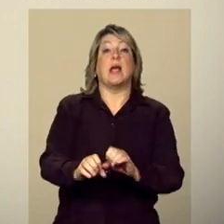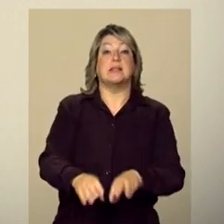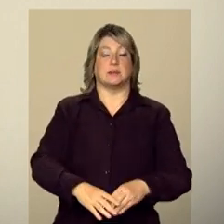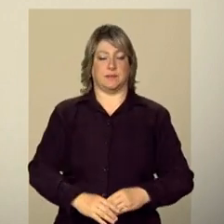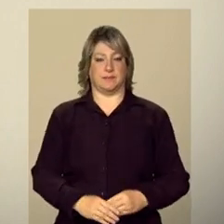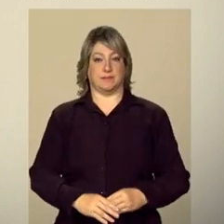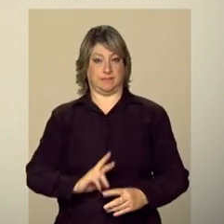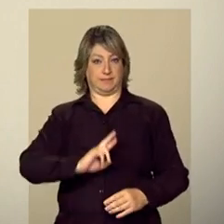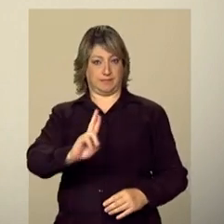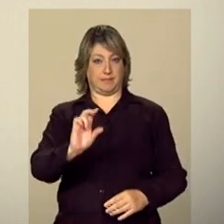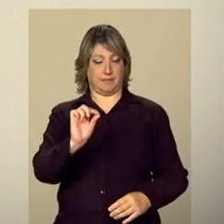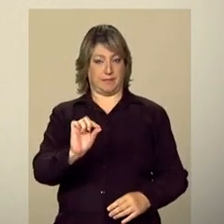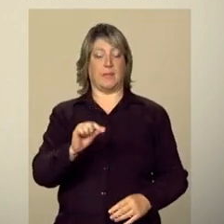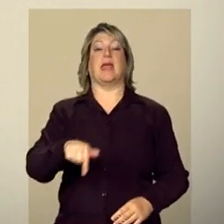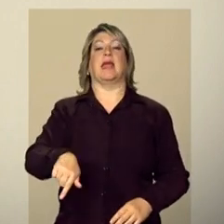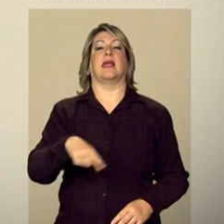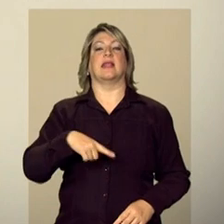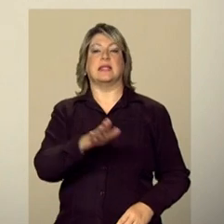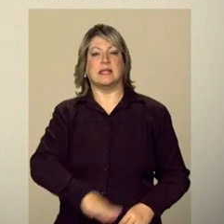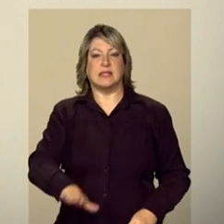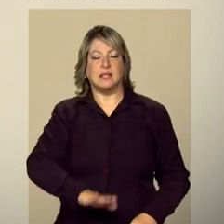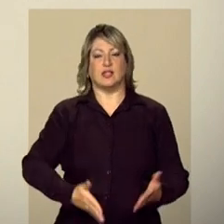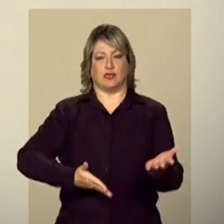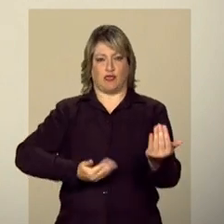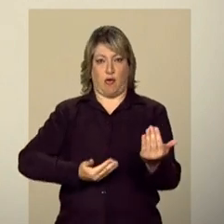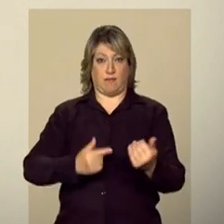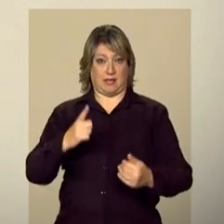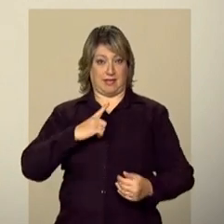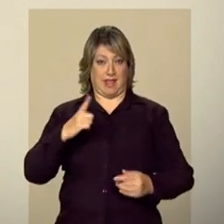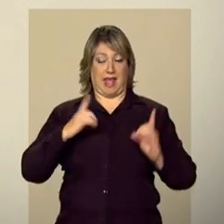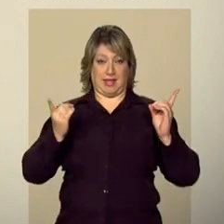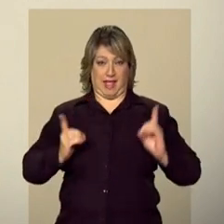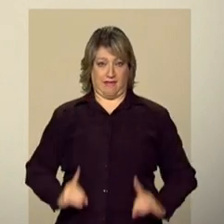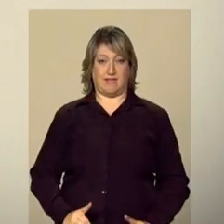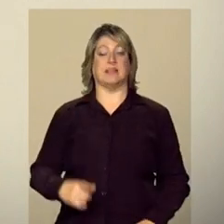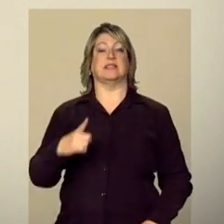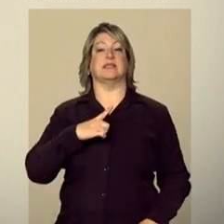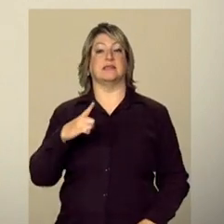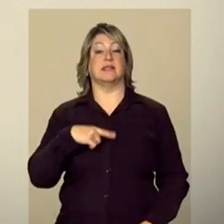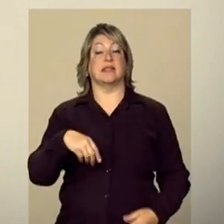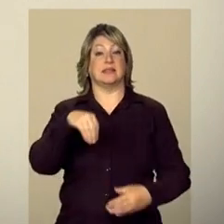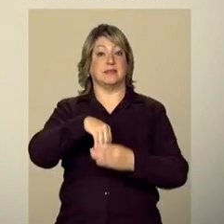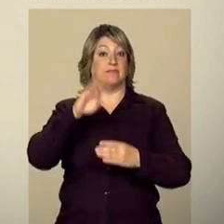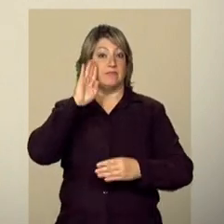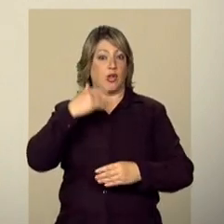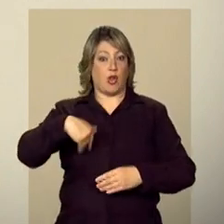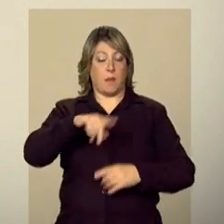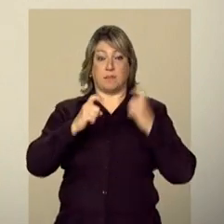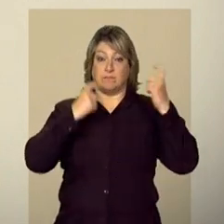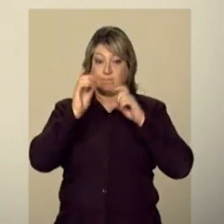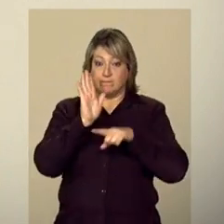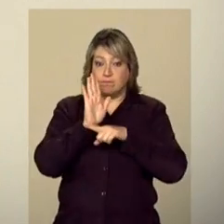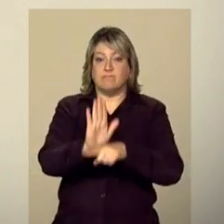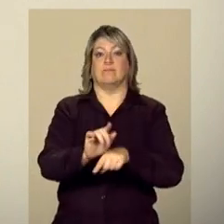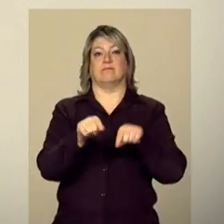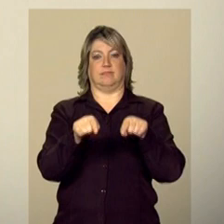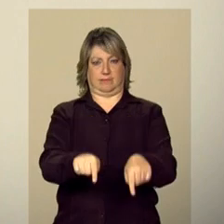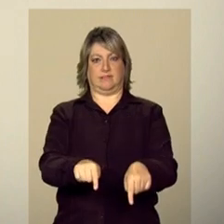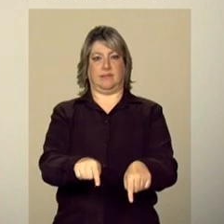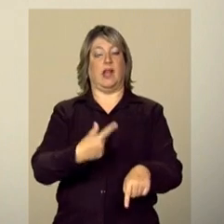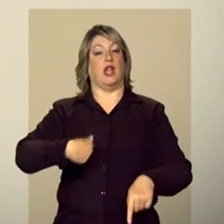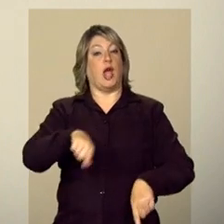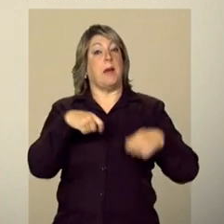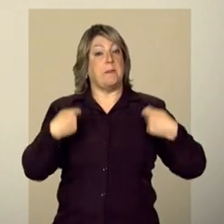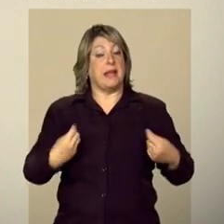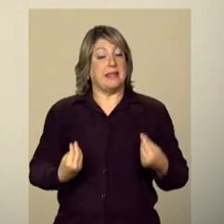olha Luciano as crianças e os adolescentes com deficiência estão no centro das nossas preocupações temos que